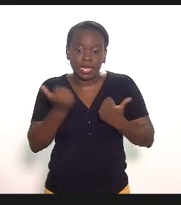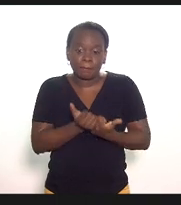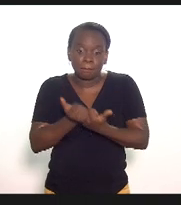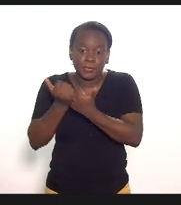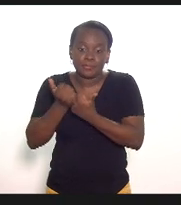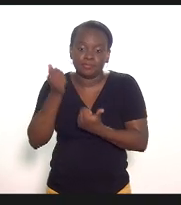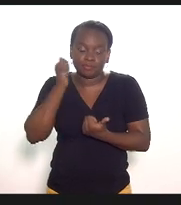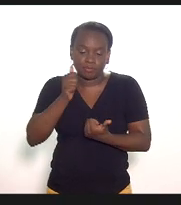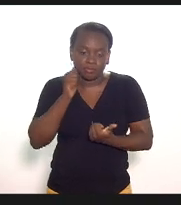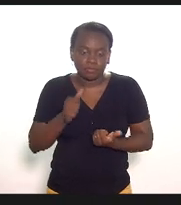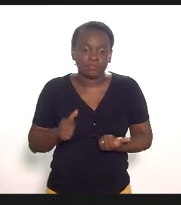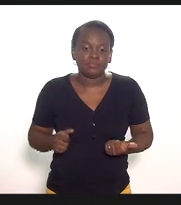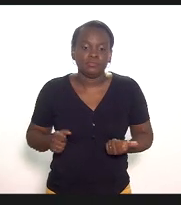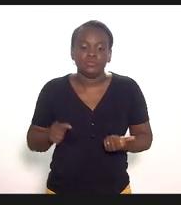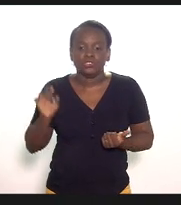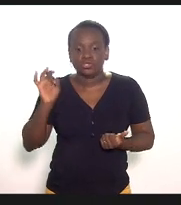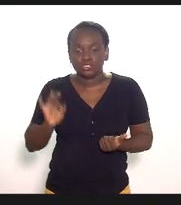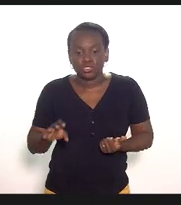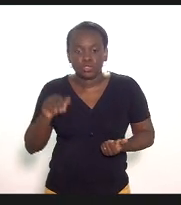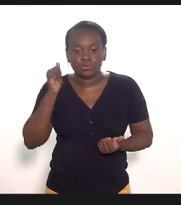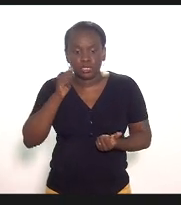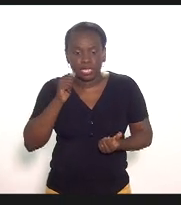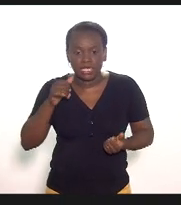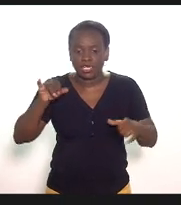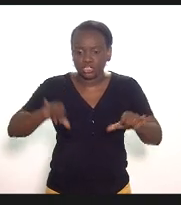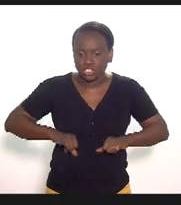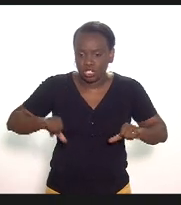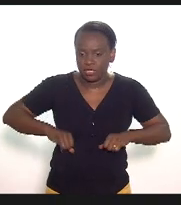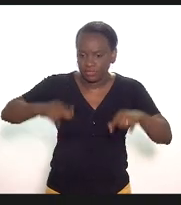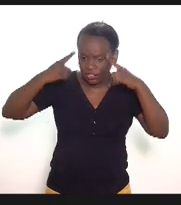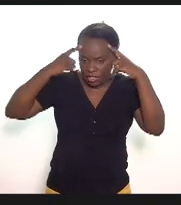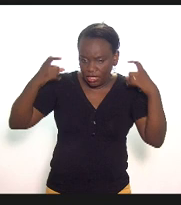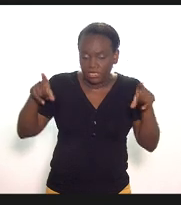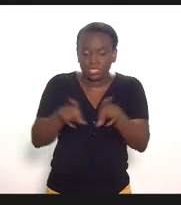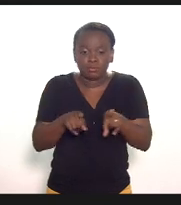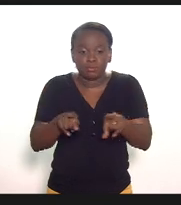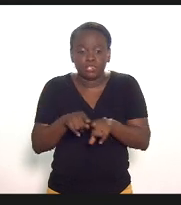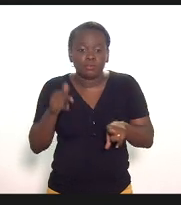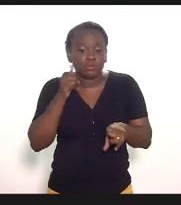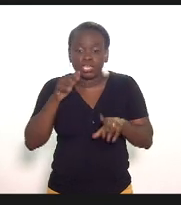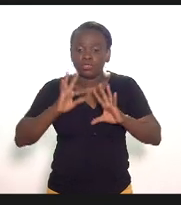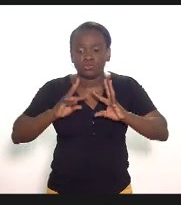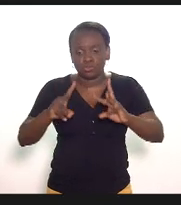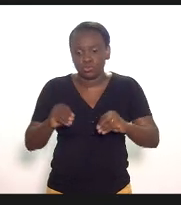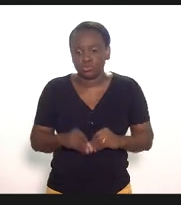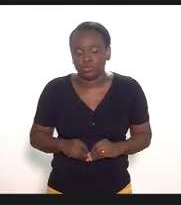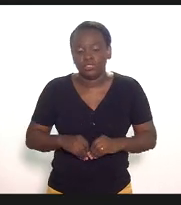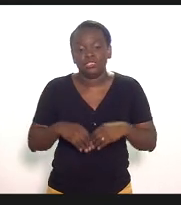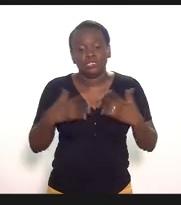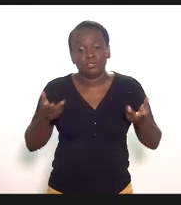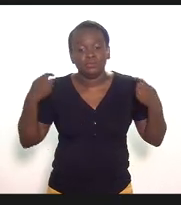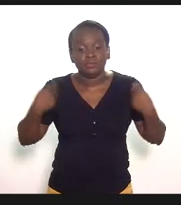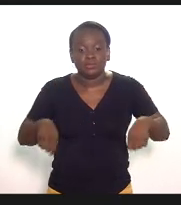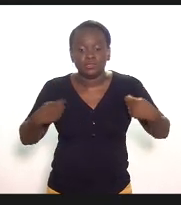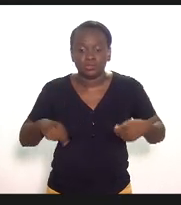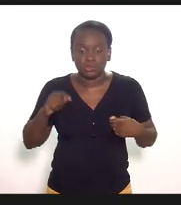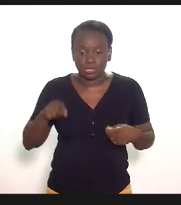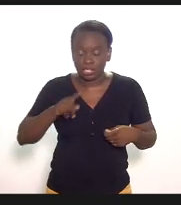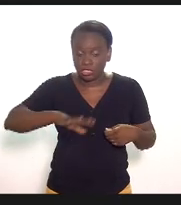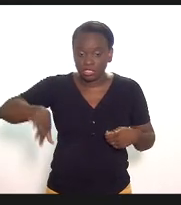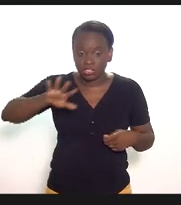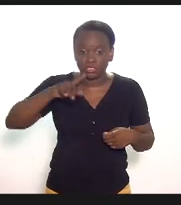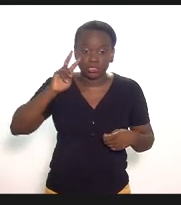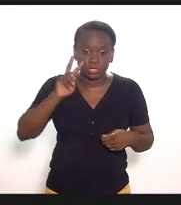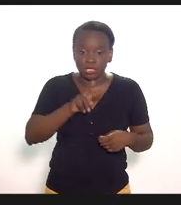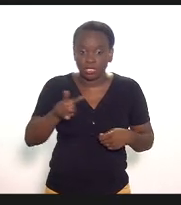às mulheres, não só as mulheres vítimas de violência, mas as mulheres como um todo. Então, é necessário que a gente olhe para o